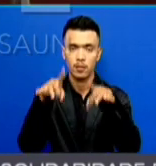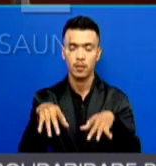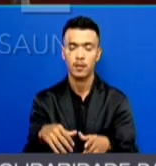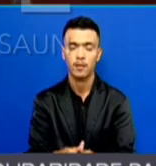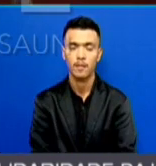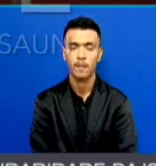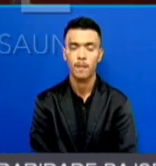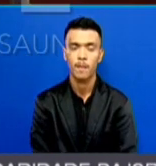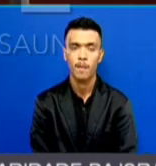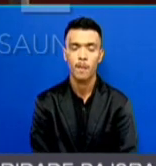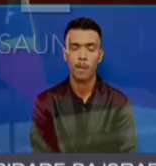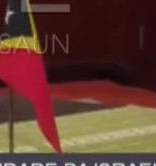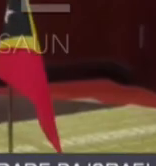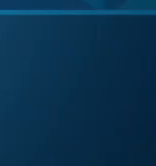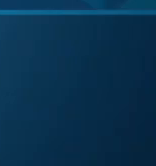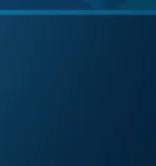Silva, RTTL.